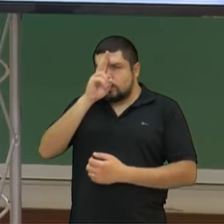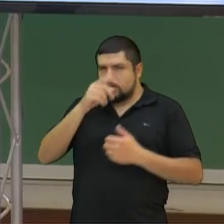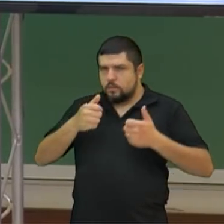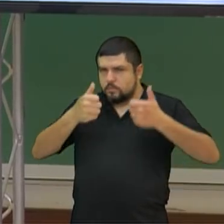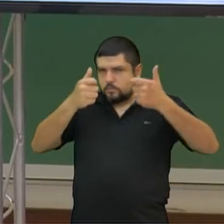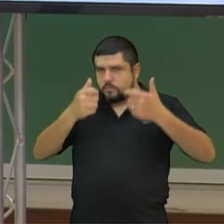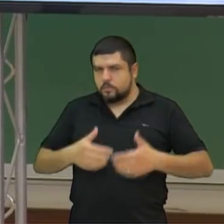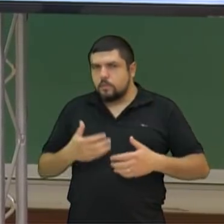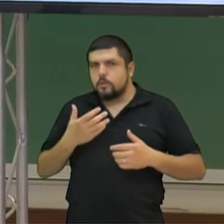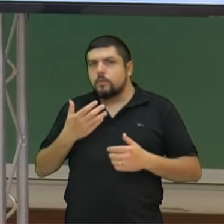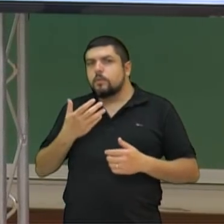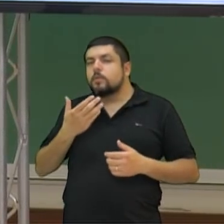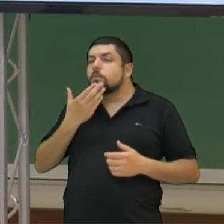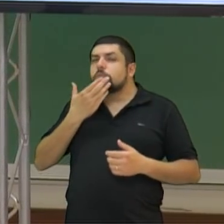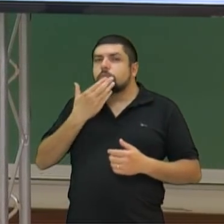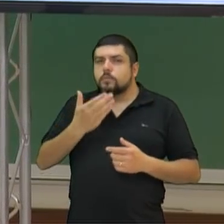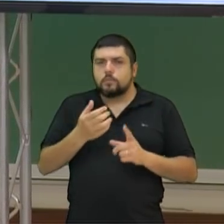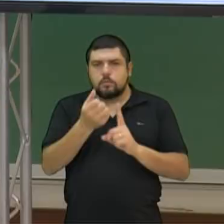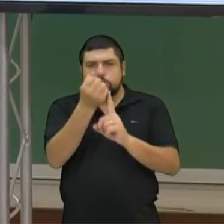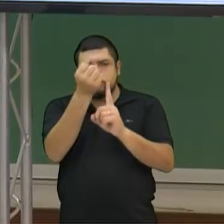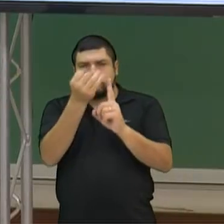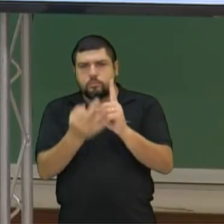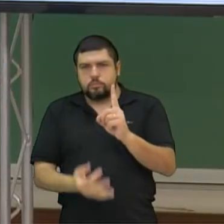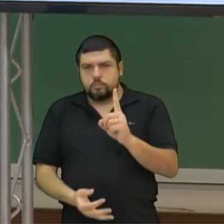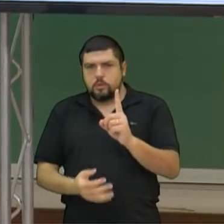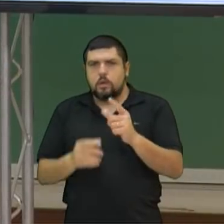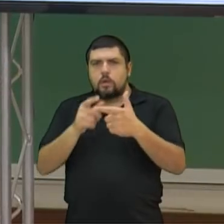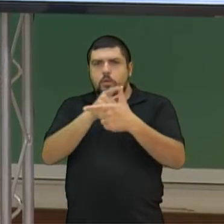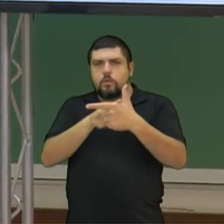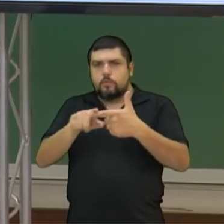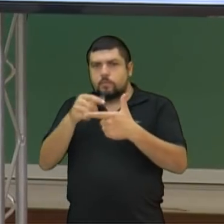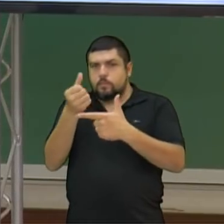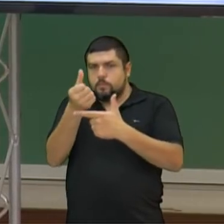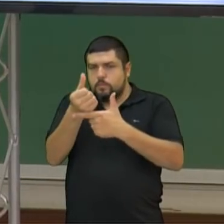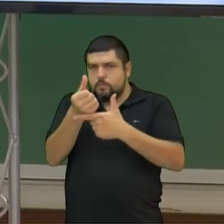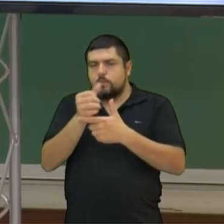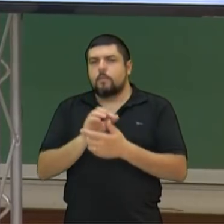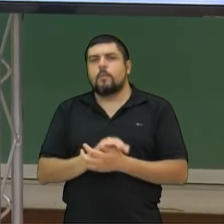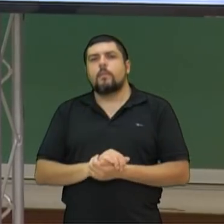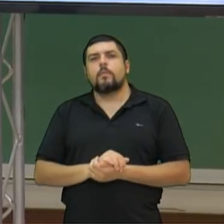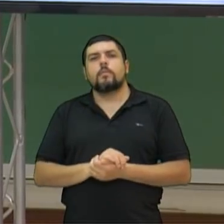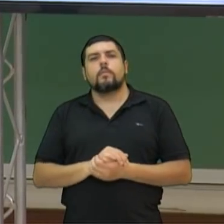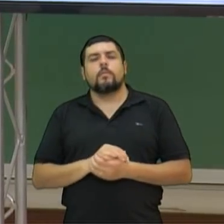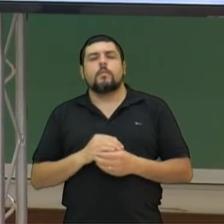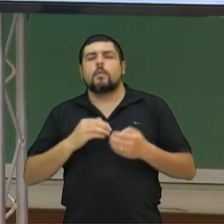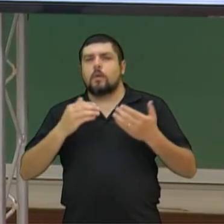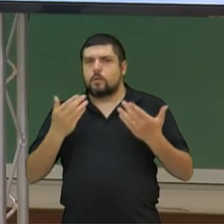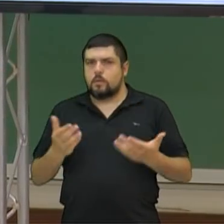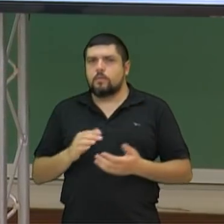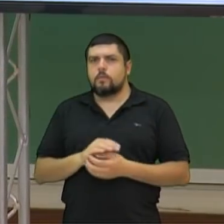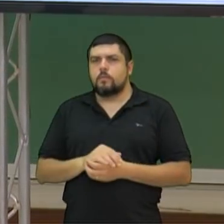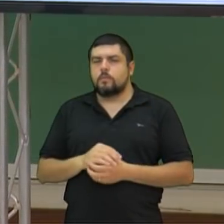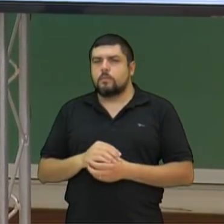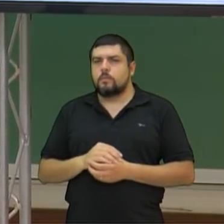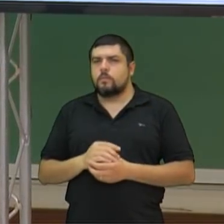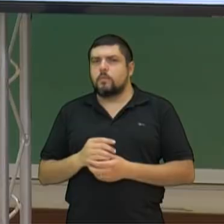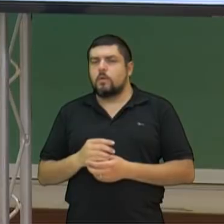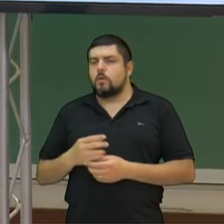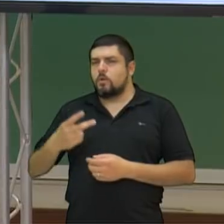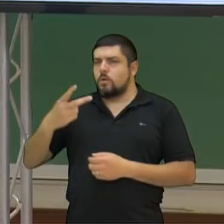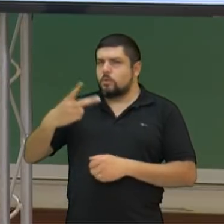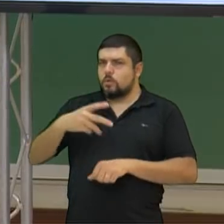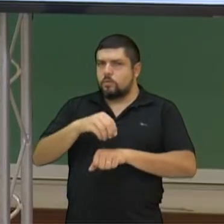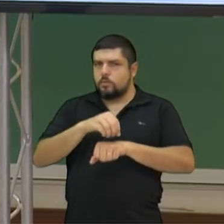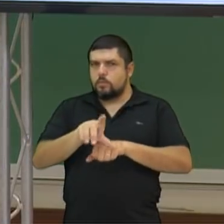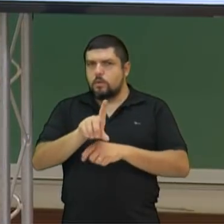6, fazendo a fatoração usando o 6. Então, aqui eu dividi por 6. Aliás, isso é uma dica. Sempre